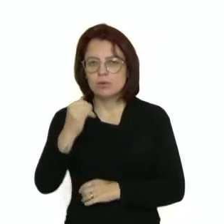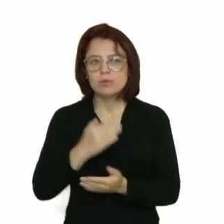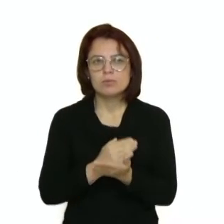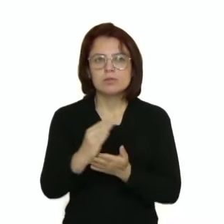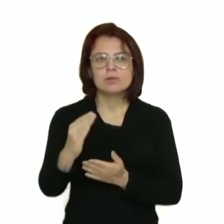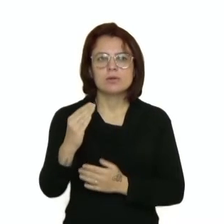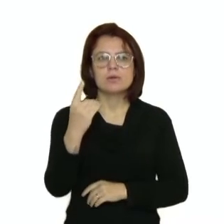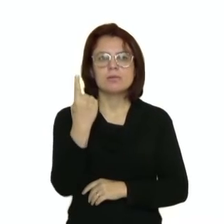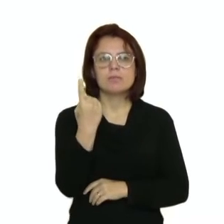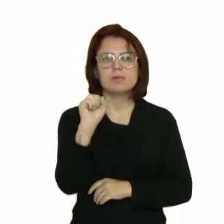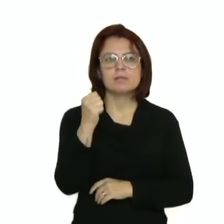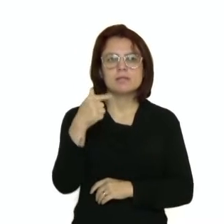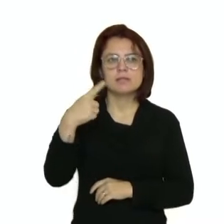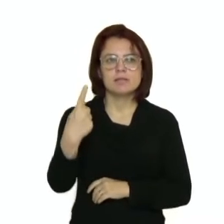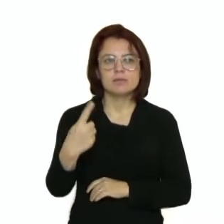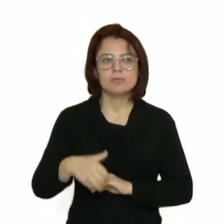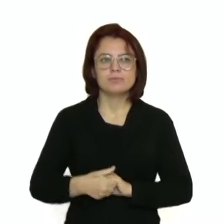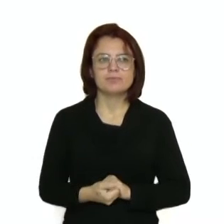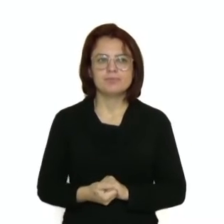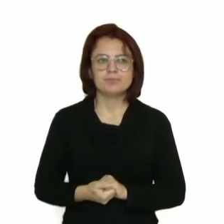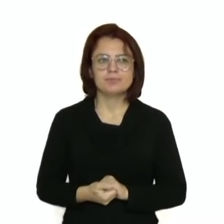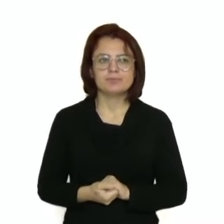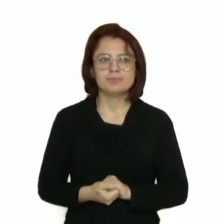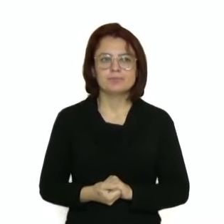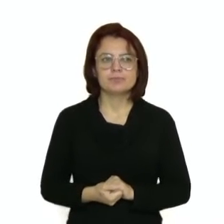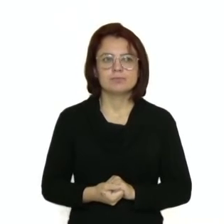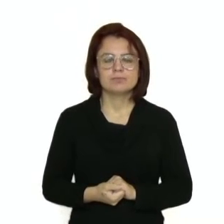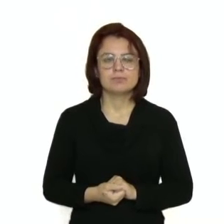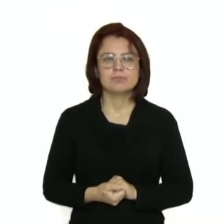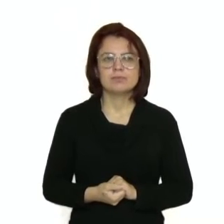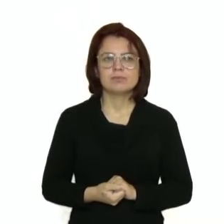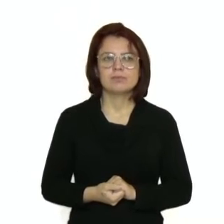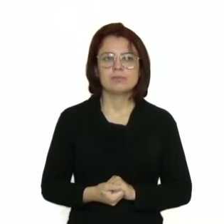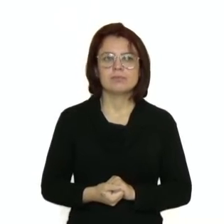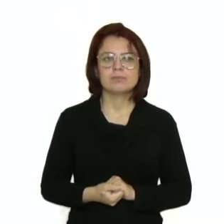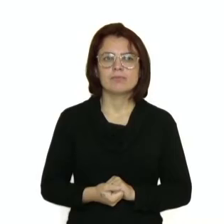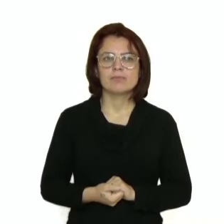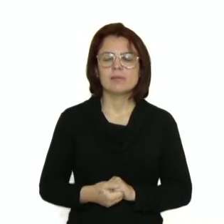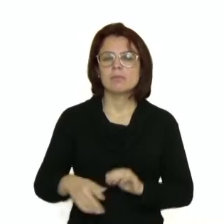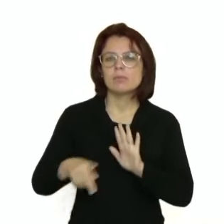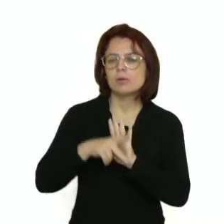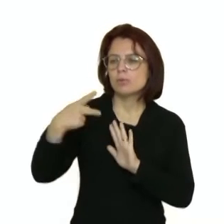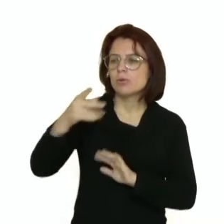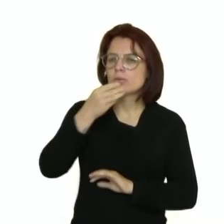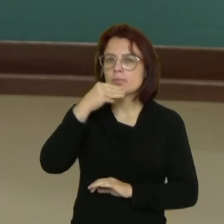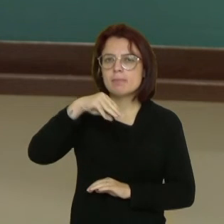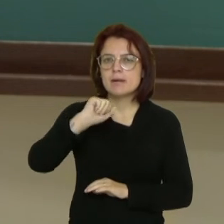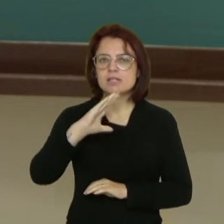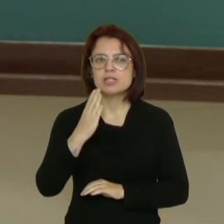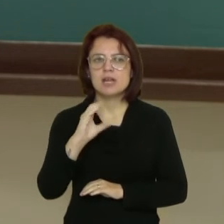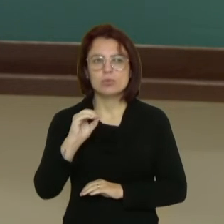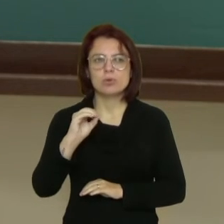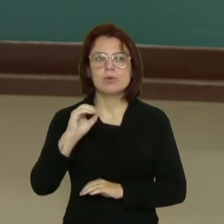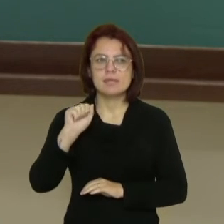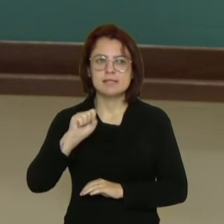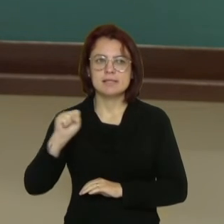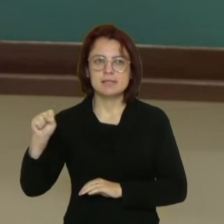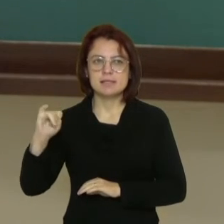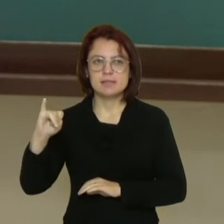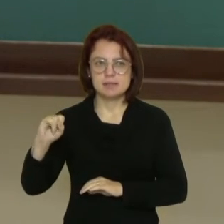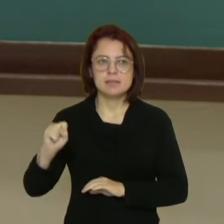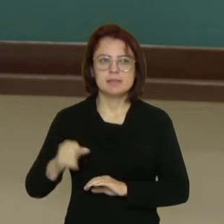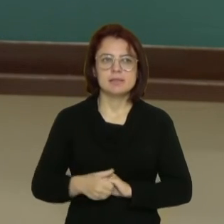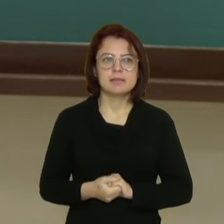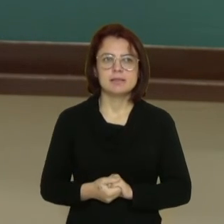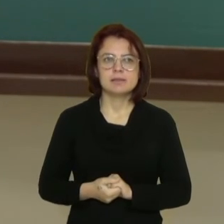foram reunidos alguns deles nos Contos Possíveis, dedicados a Machado de Assis, seu companheiro da Secretaria da Aviação,